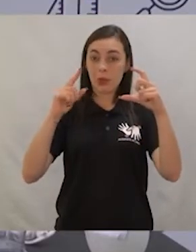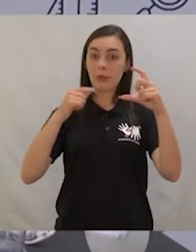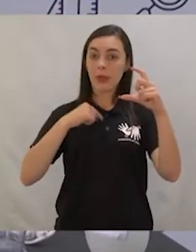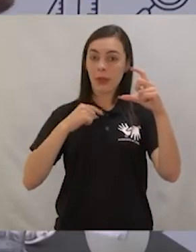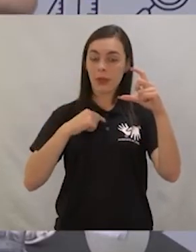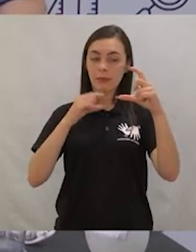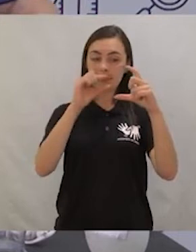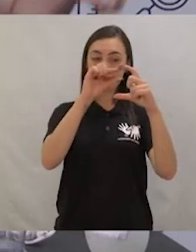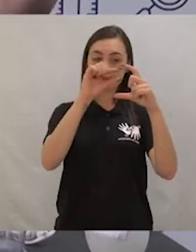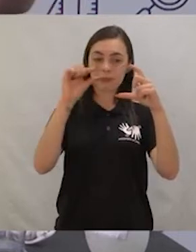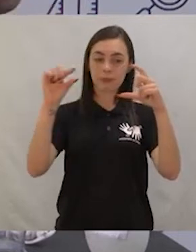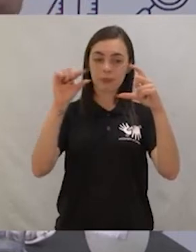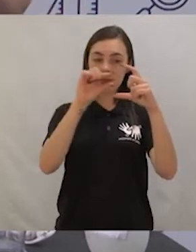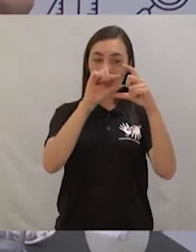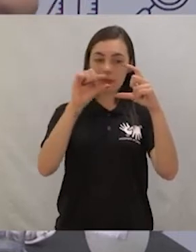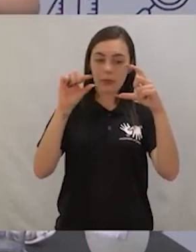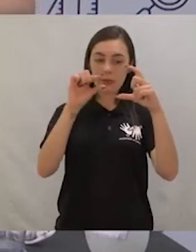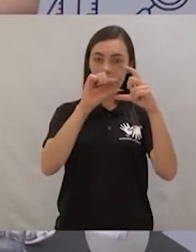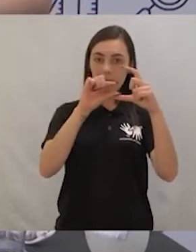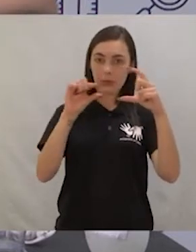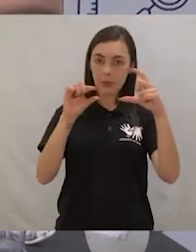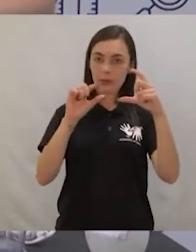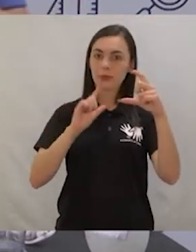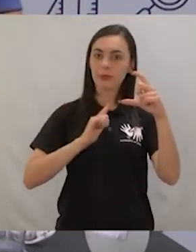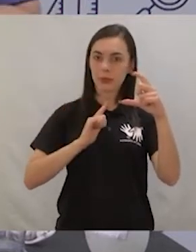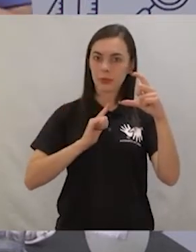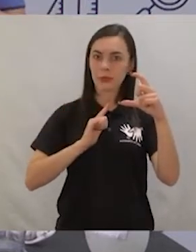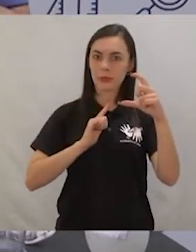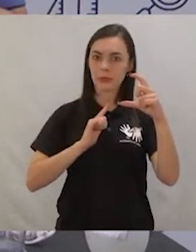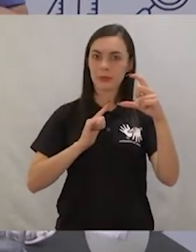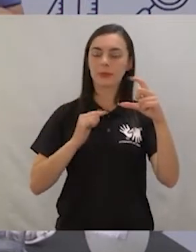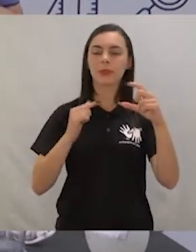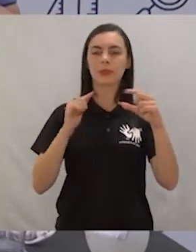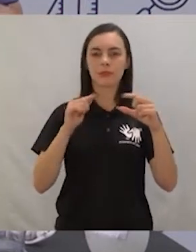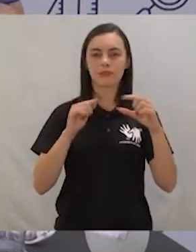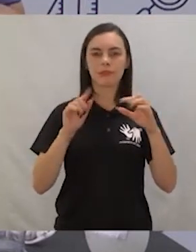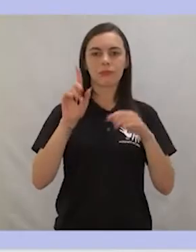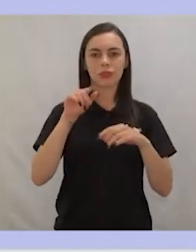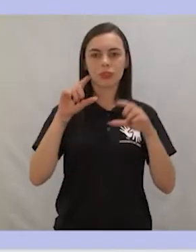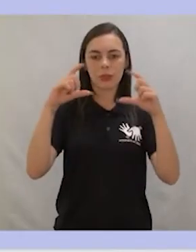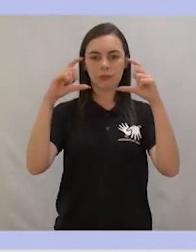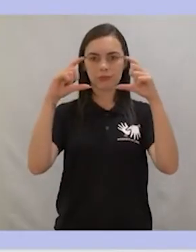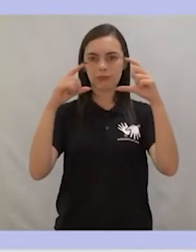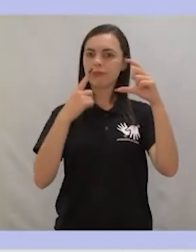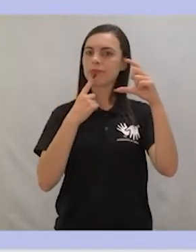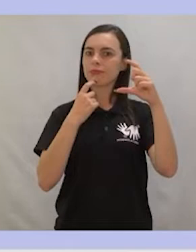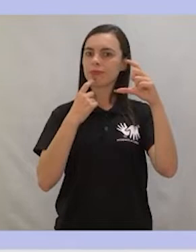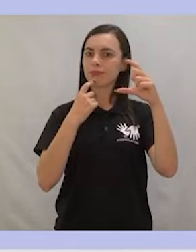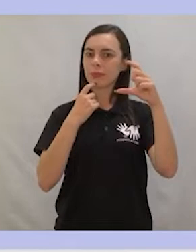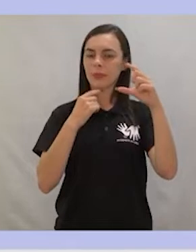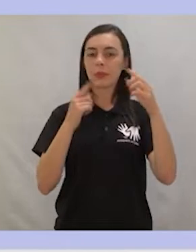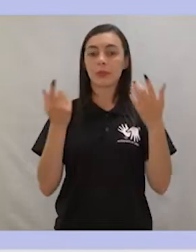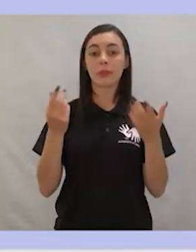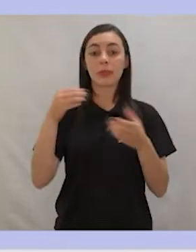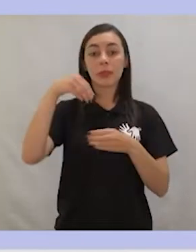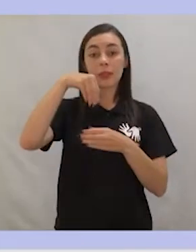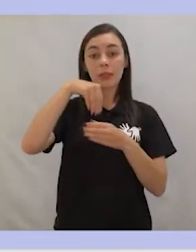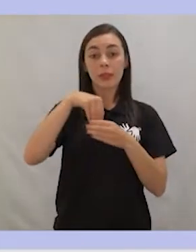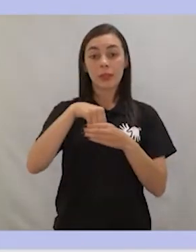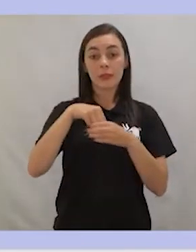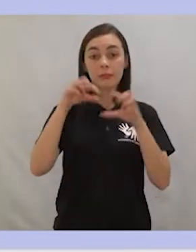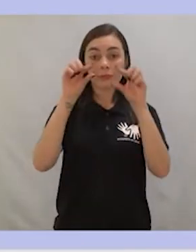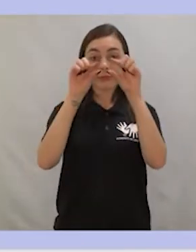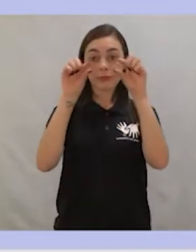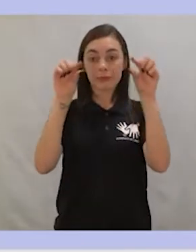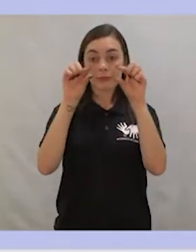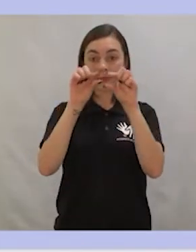o conjunto de versos. Então, tá ali, a professora circulou de vermelho. E neste poema, o